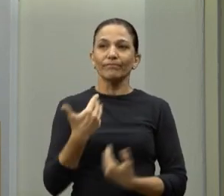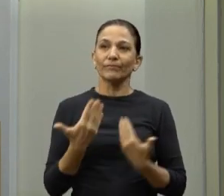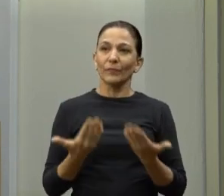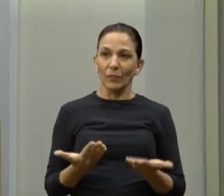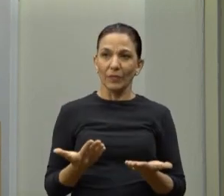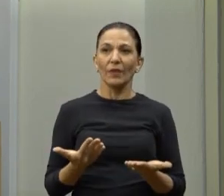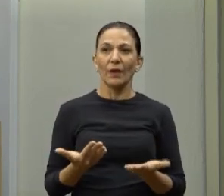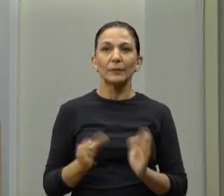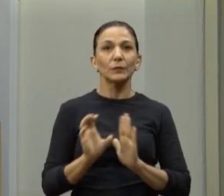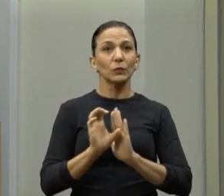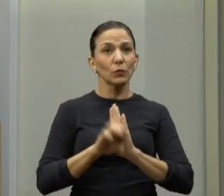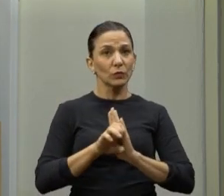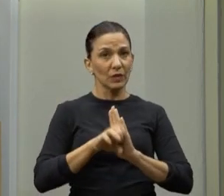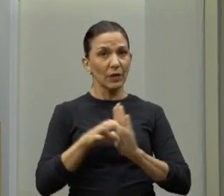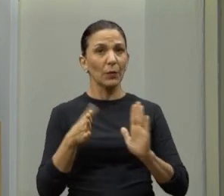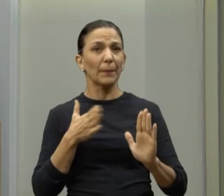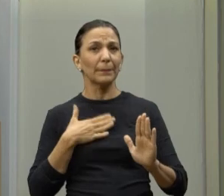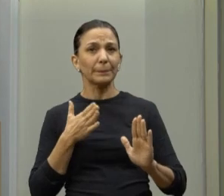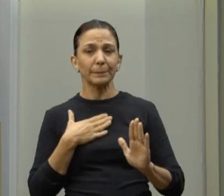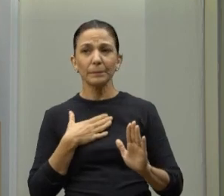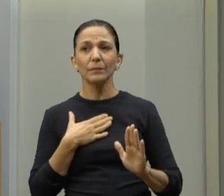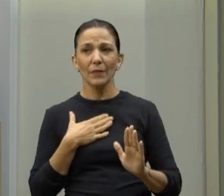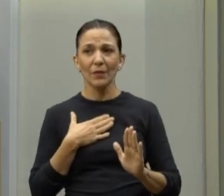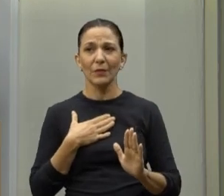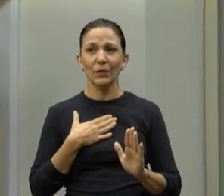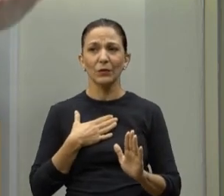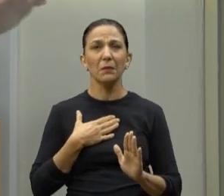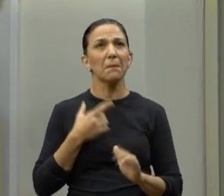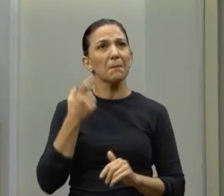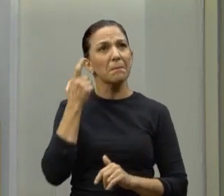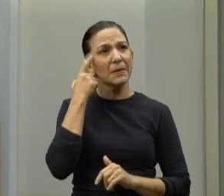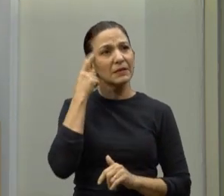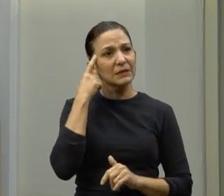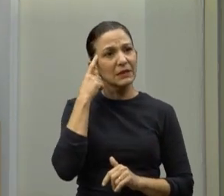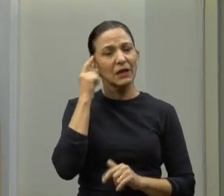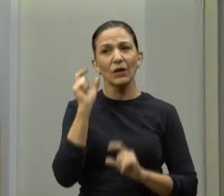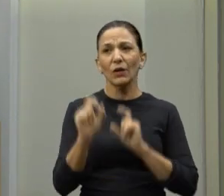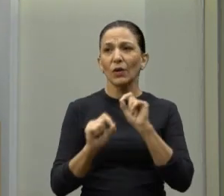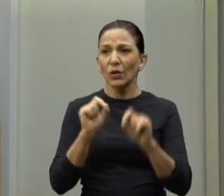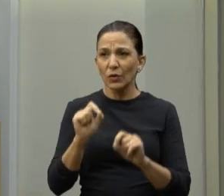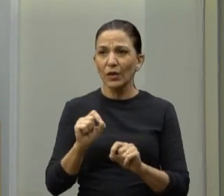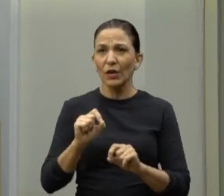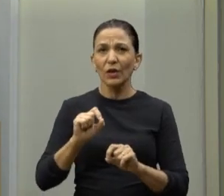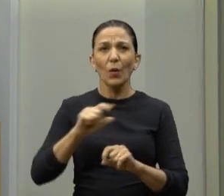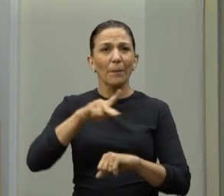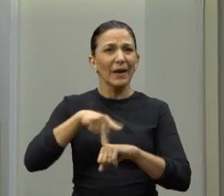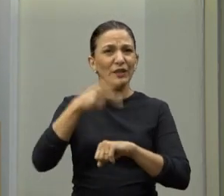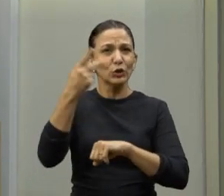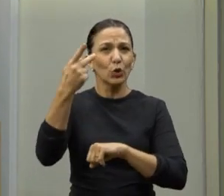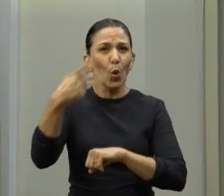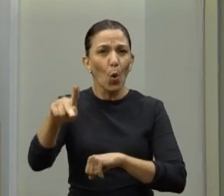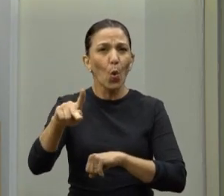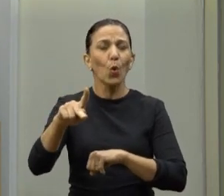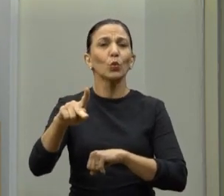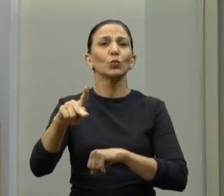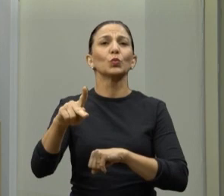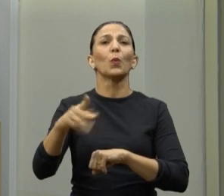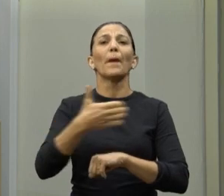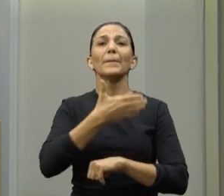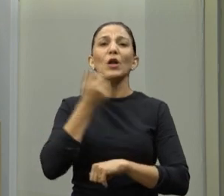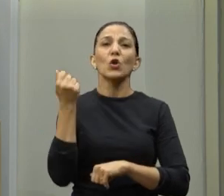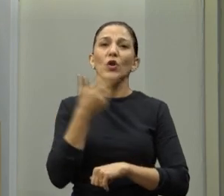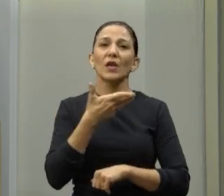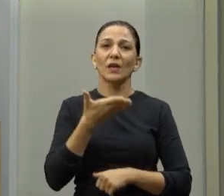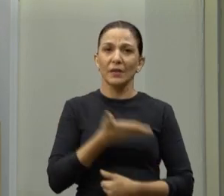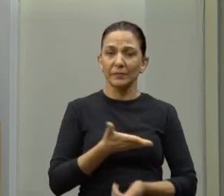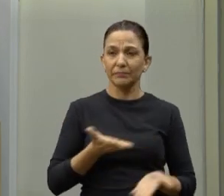e não é o conceito de vira-lata né de achar que o de fora é melhor que o nosso jamais mas por se falar de